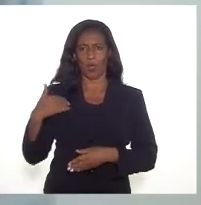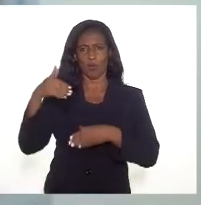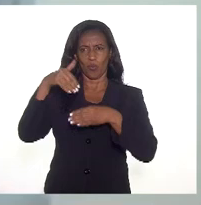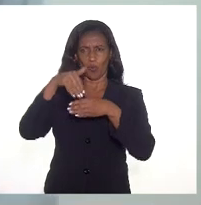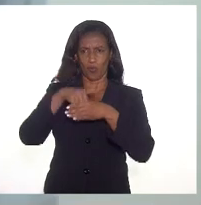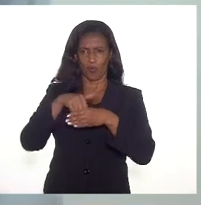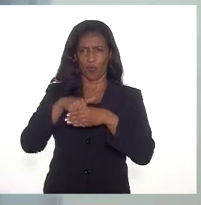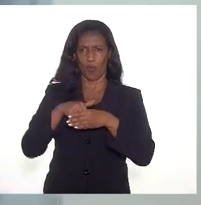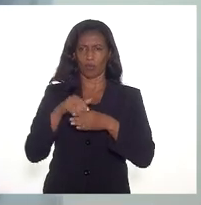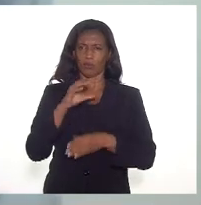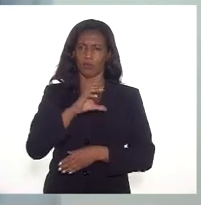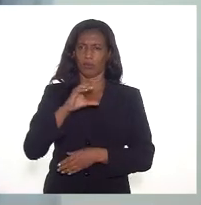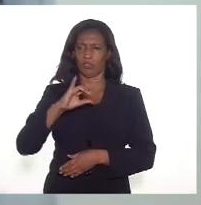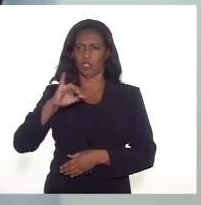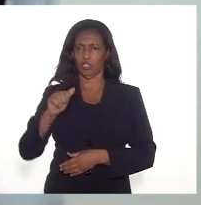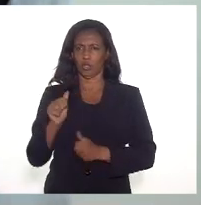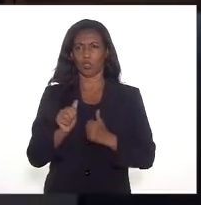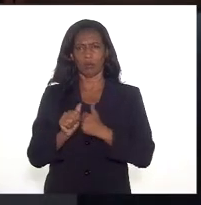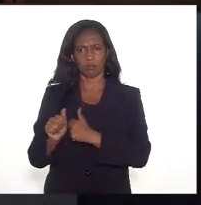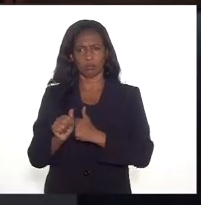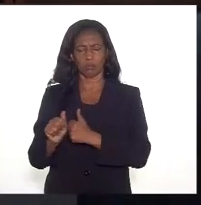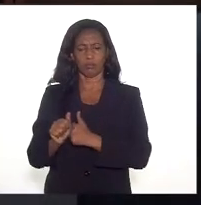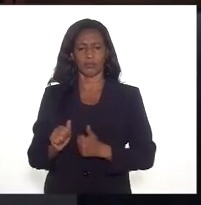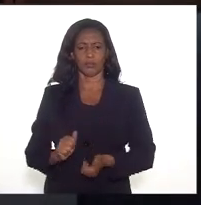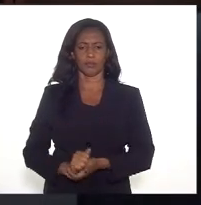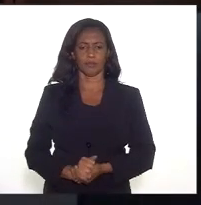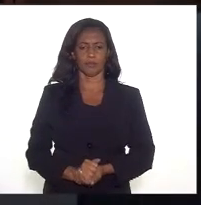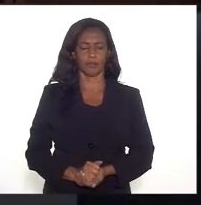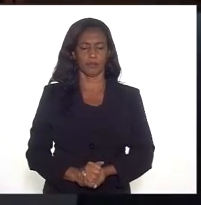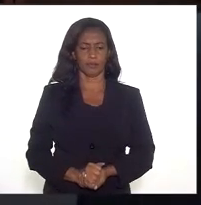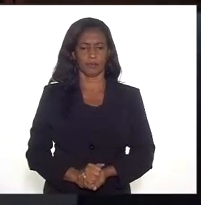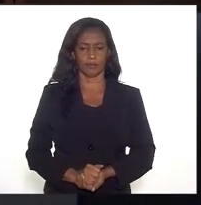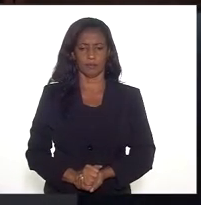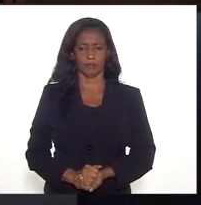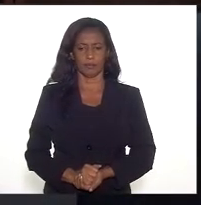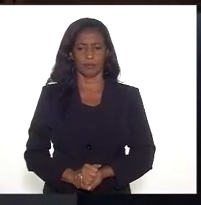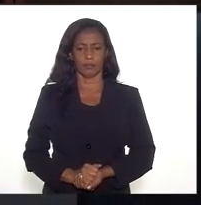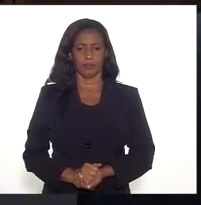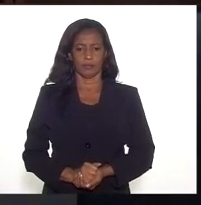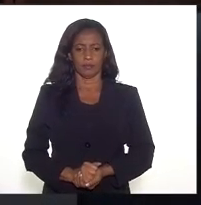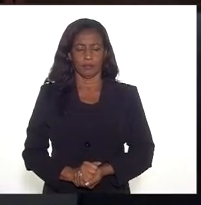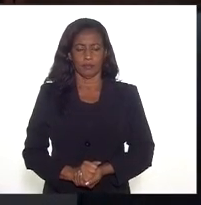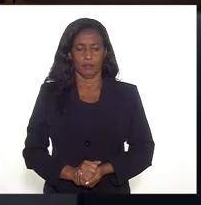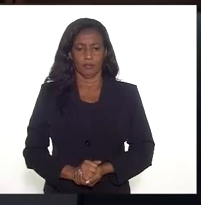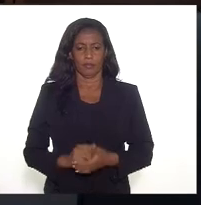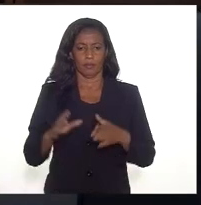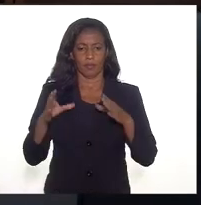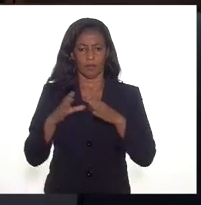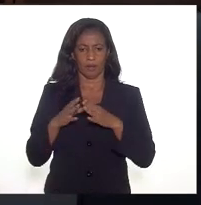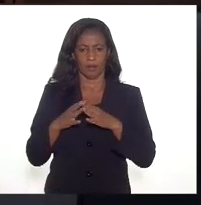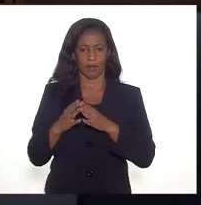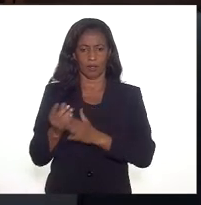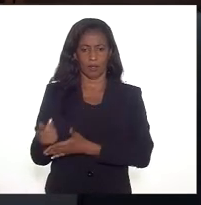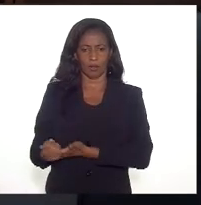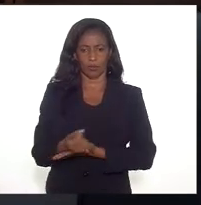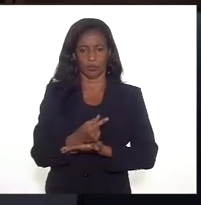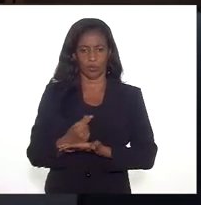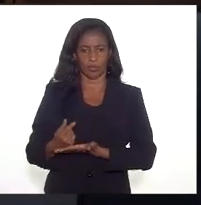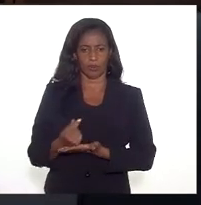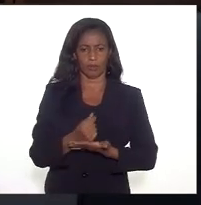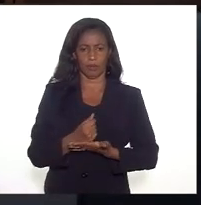favorável também com a CCJ, não é? Ok, meu irmão. Obrigado, Dionísio. Pela Comissão de Orçamento,